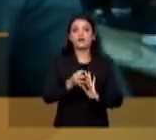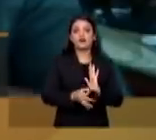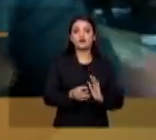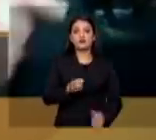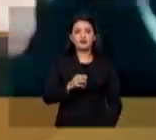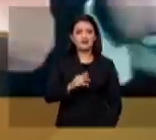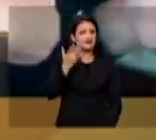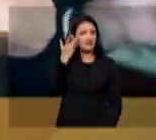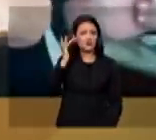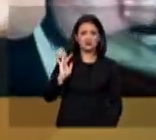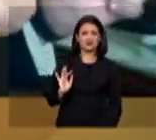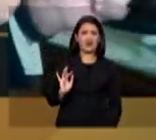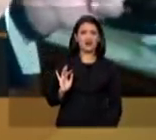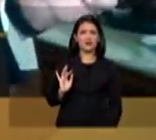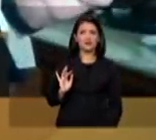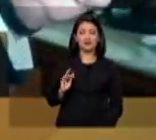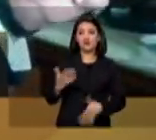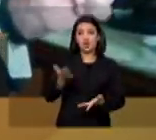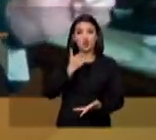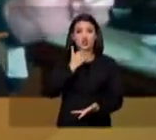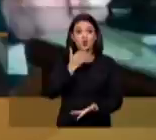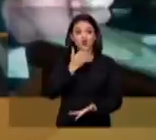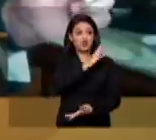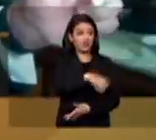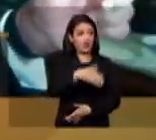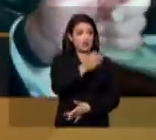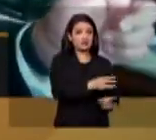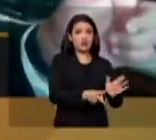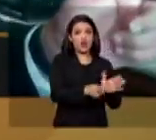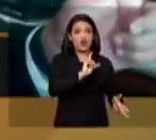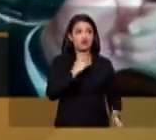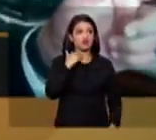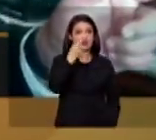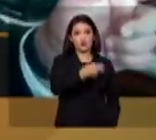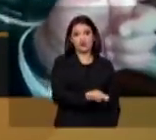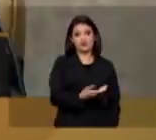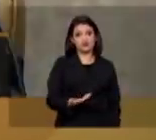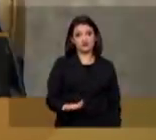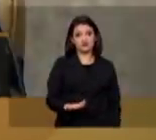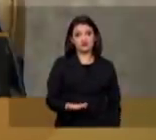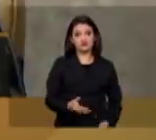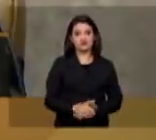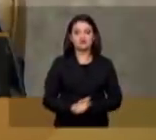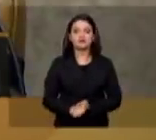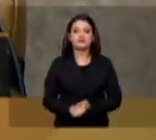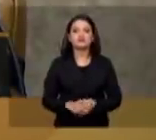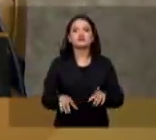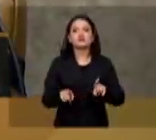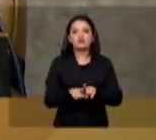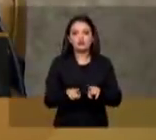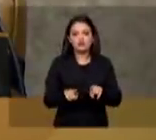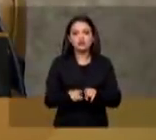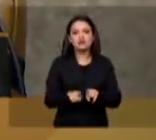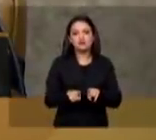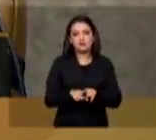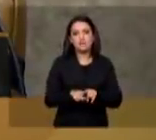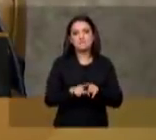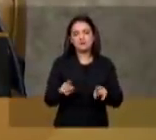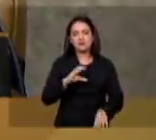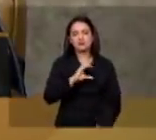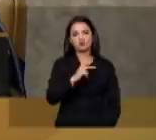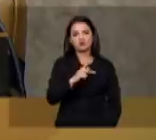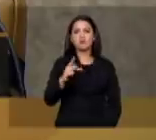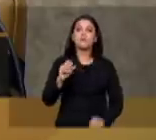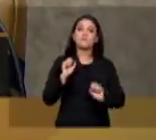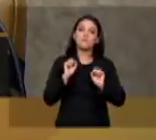porque não deveria ter declarado a incompetência do anterior. E aí o próprio código estabelece que o juiz pode indicar